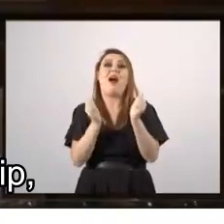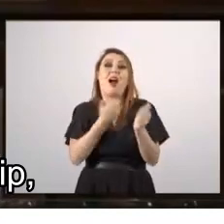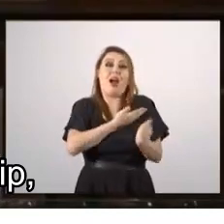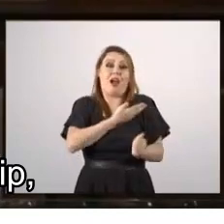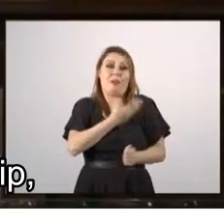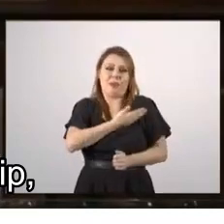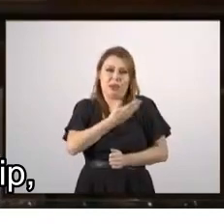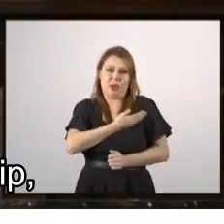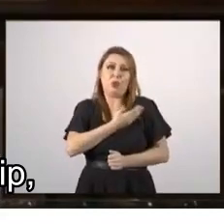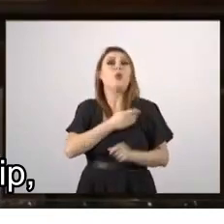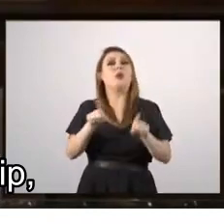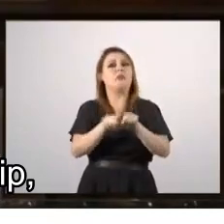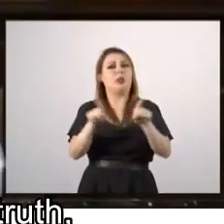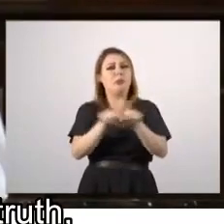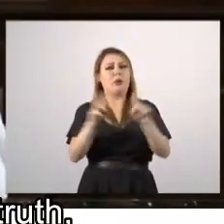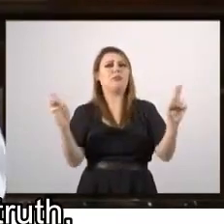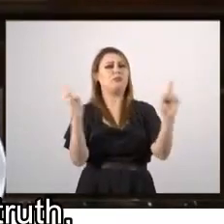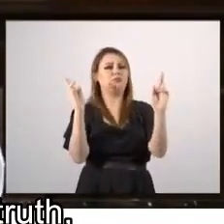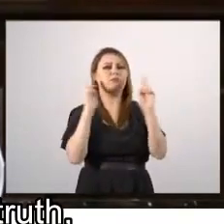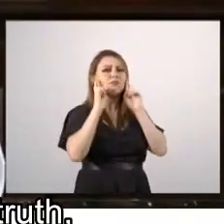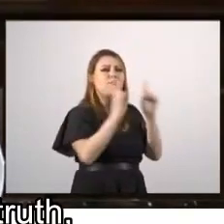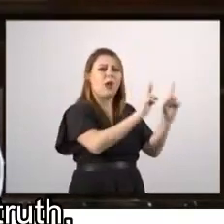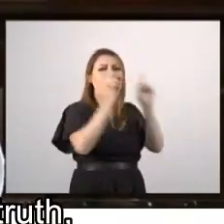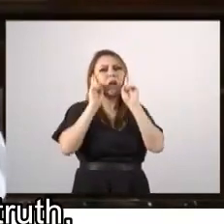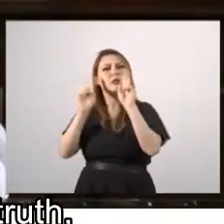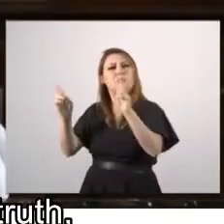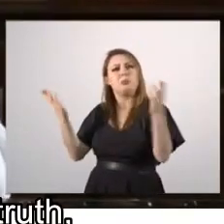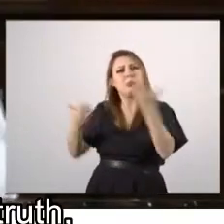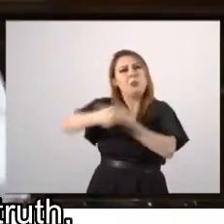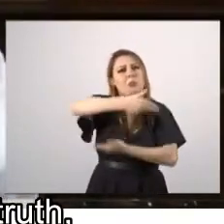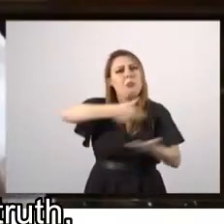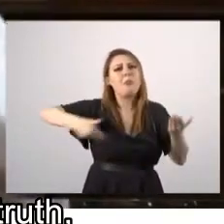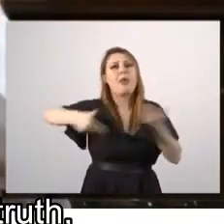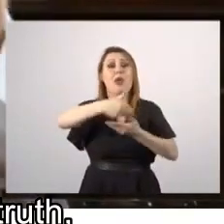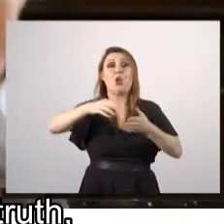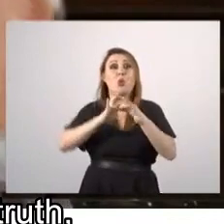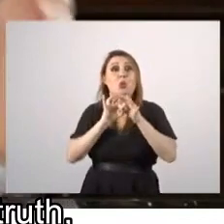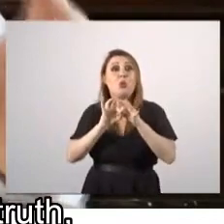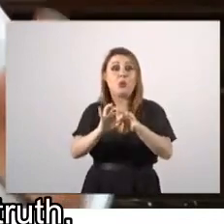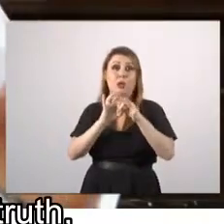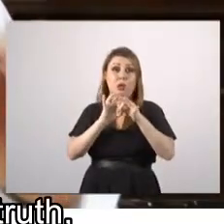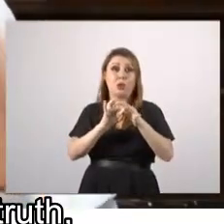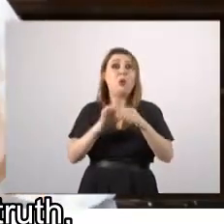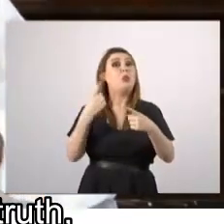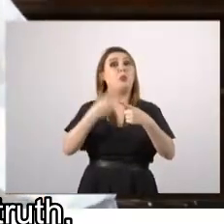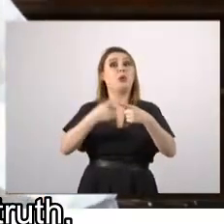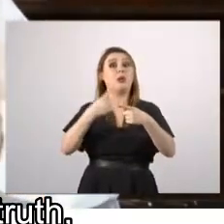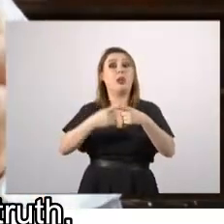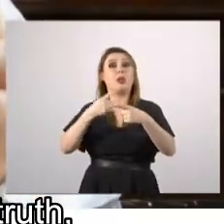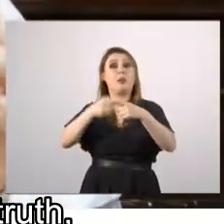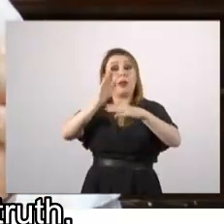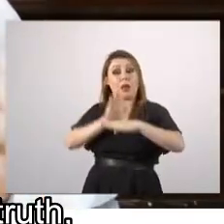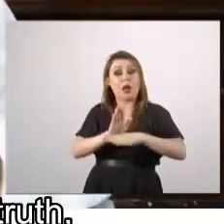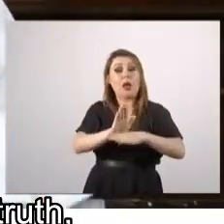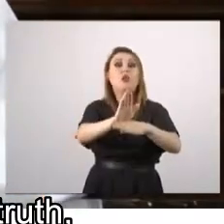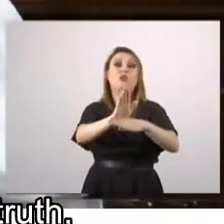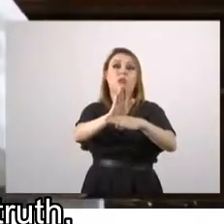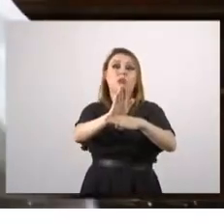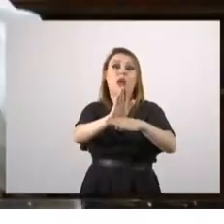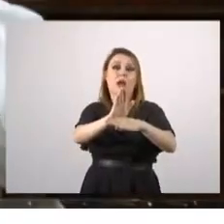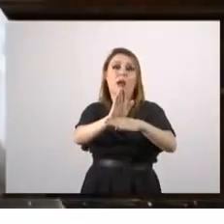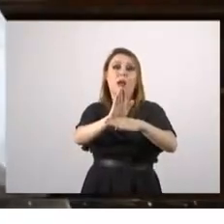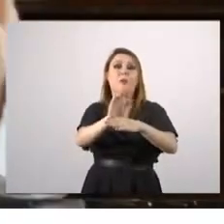mas reciprocidade, mãos dadas para servir a verdade